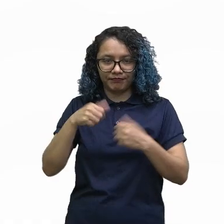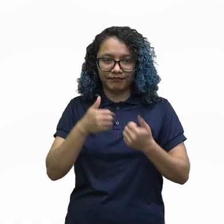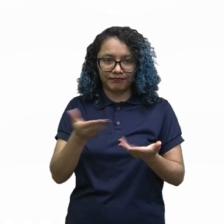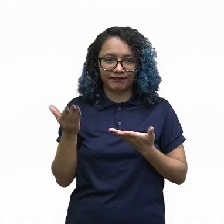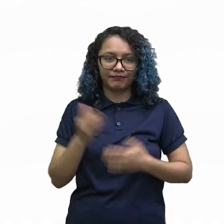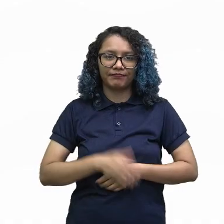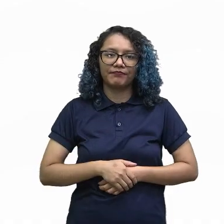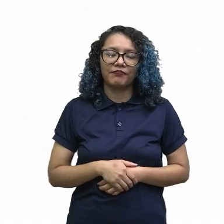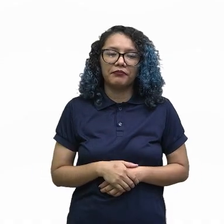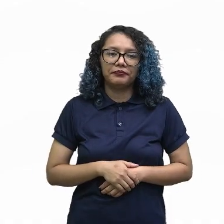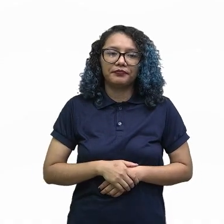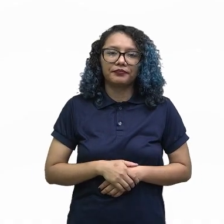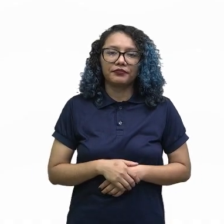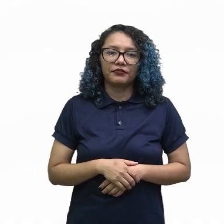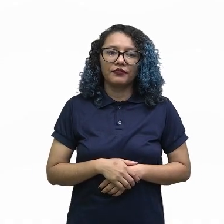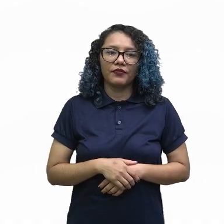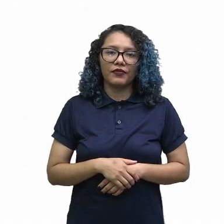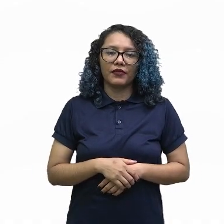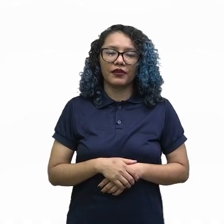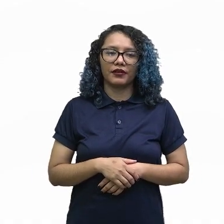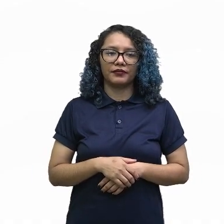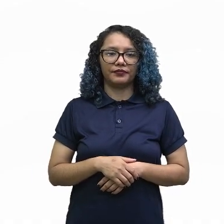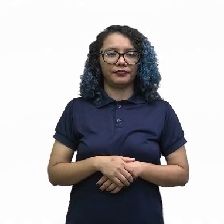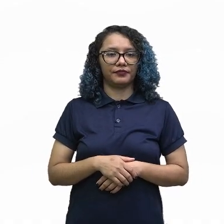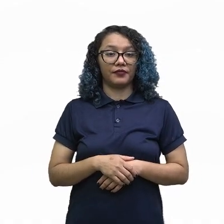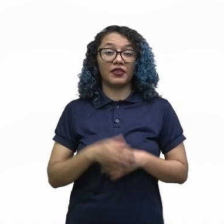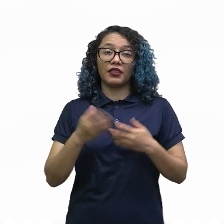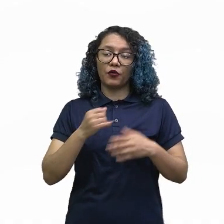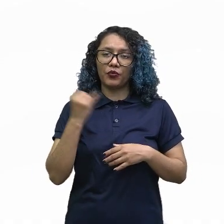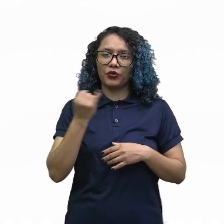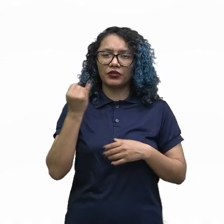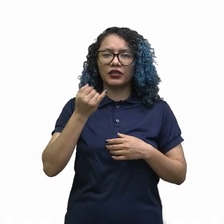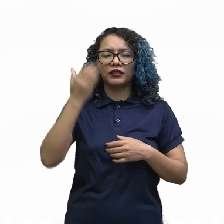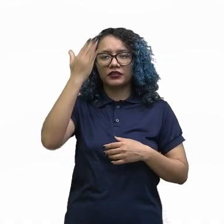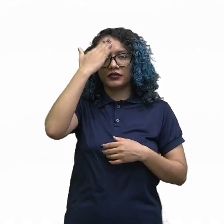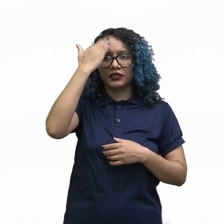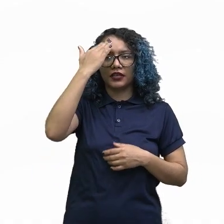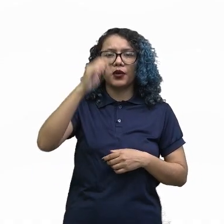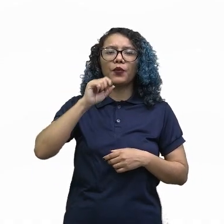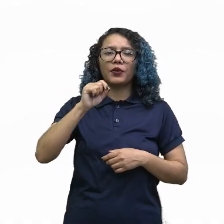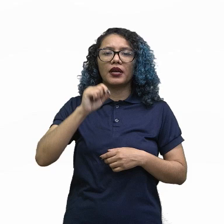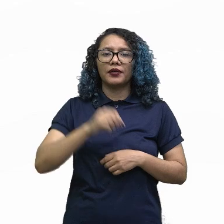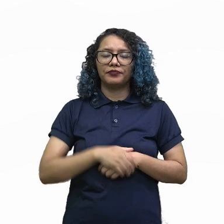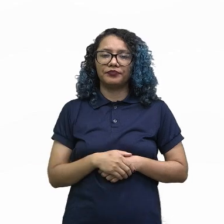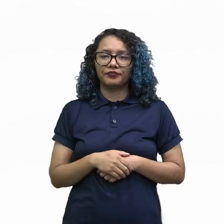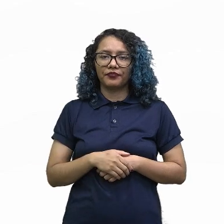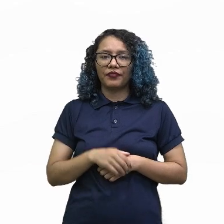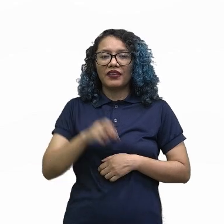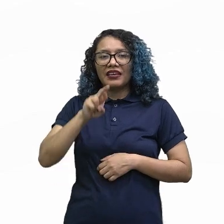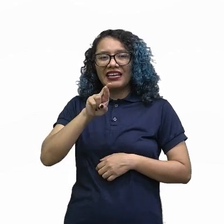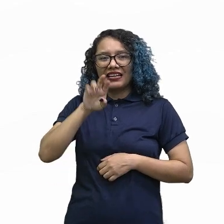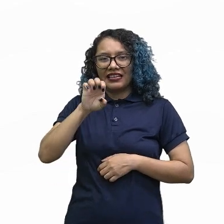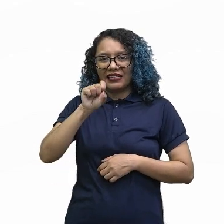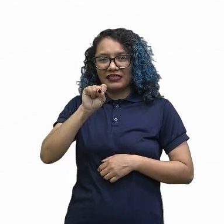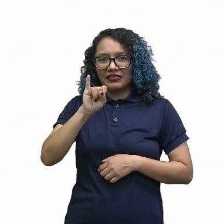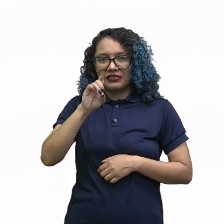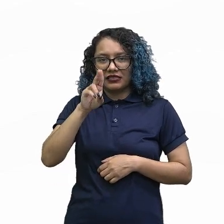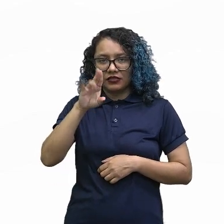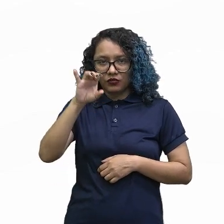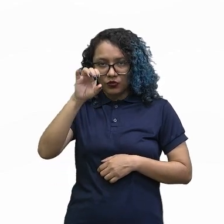aí. Então, primeiramente, é importante entender o que é resíduo químico,